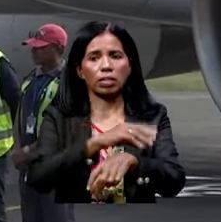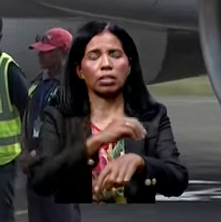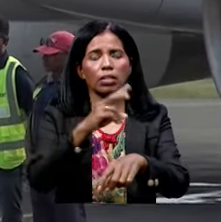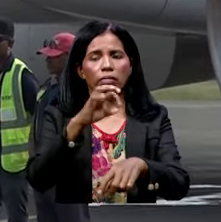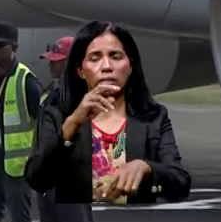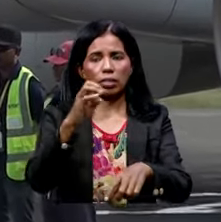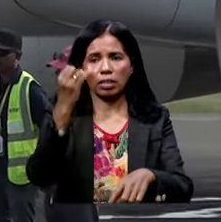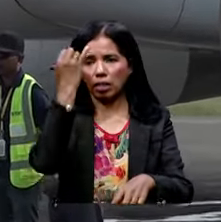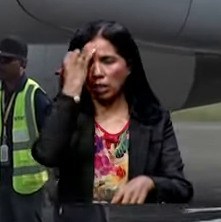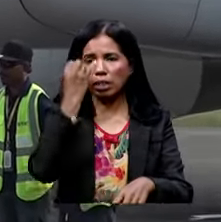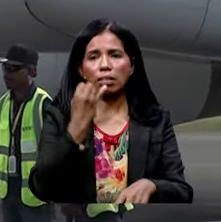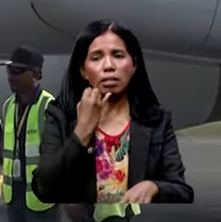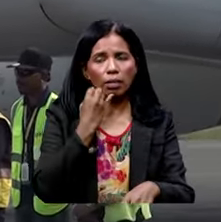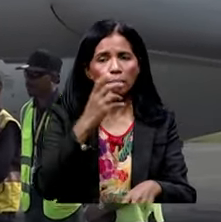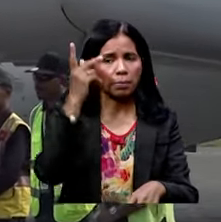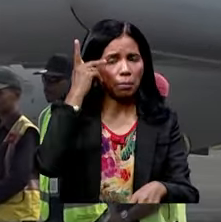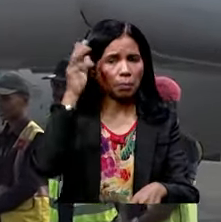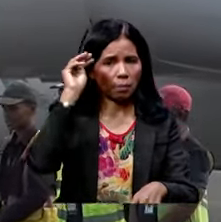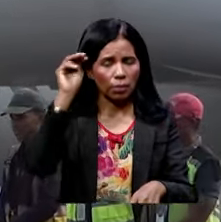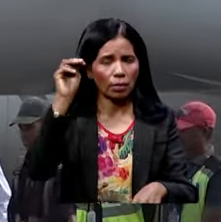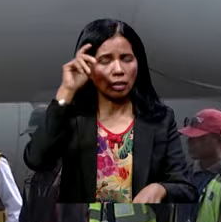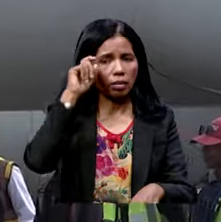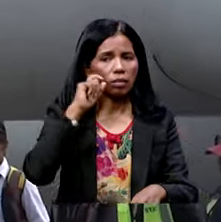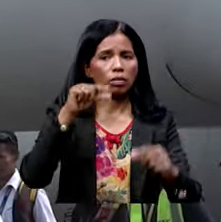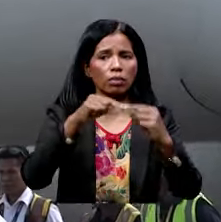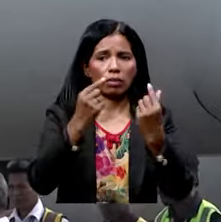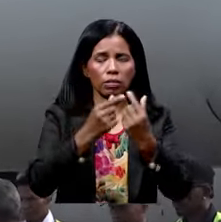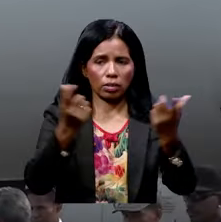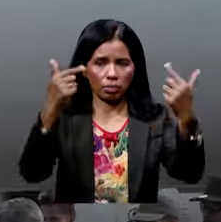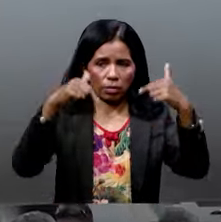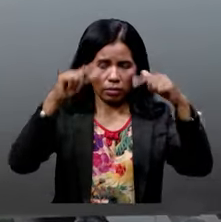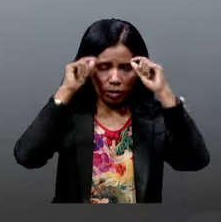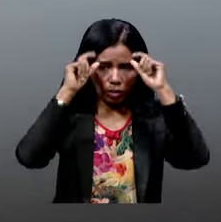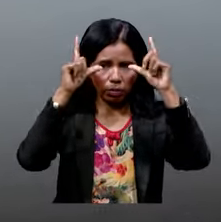Venice, Itália. Primeiro-ministro Kairala Sanan Gusmão, com delegação, se fila fale mais